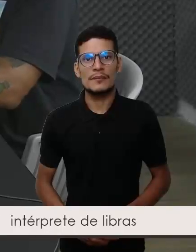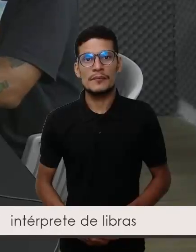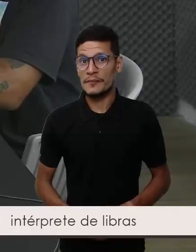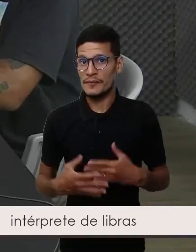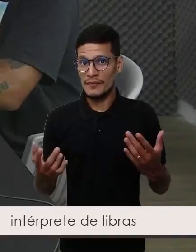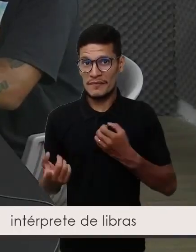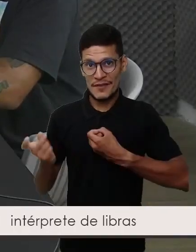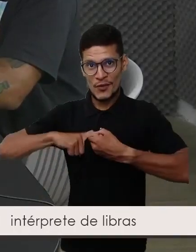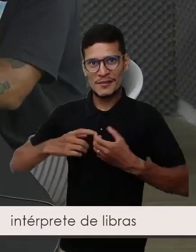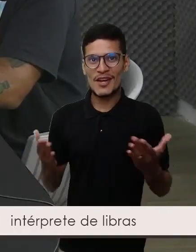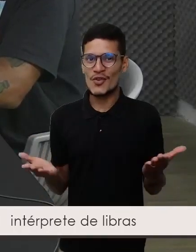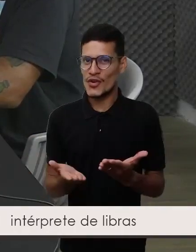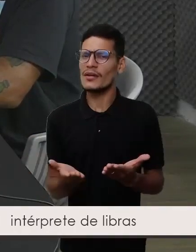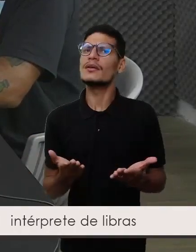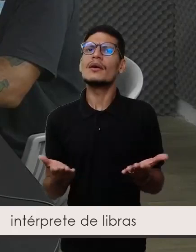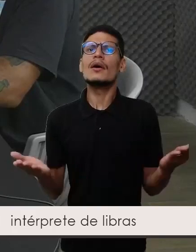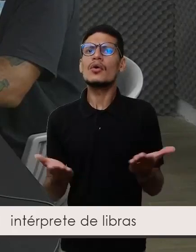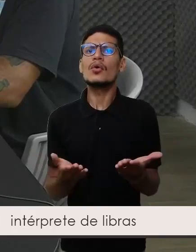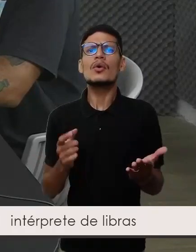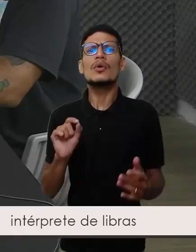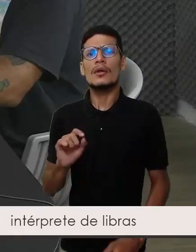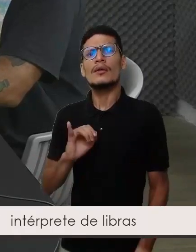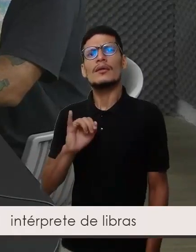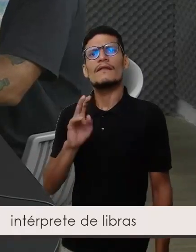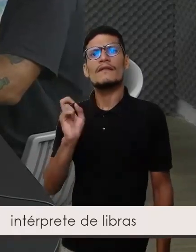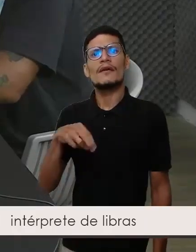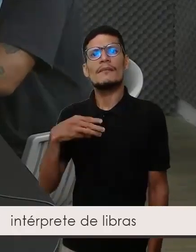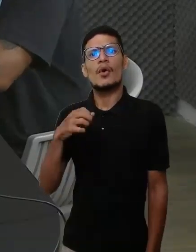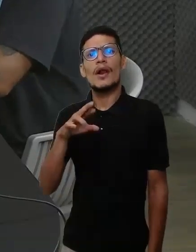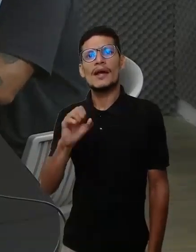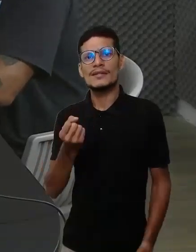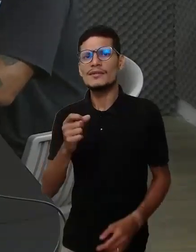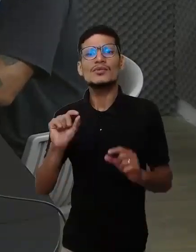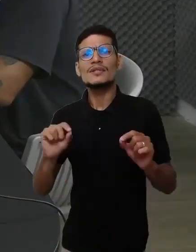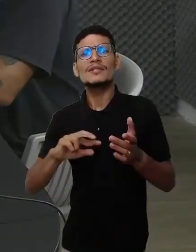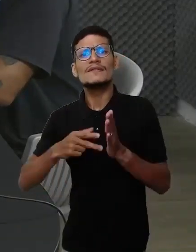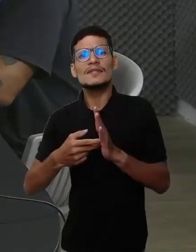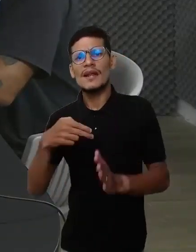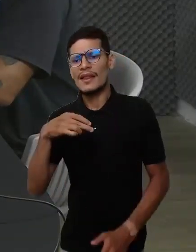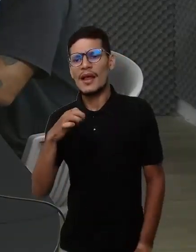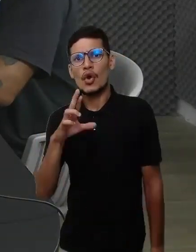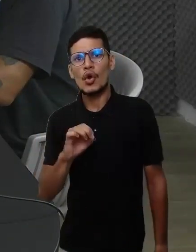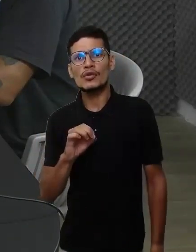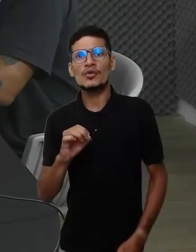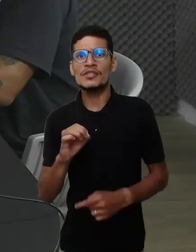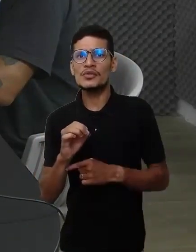Estamos de volta. Ivan Moraes, necropolítica. O que seria necropolítica? Pois a necropolítica é um